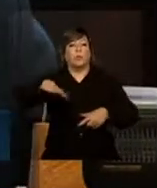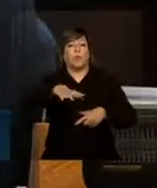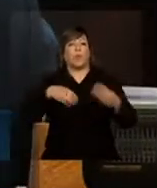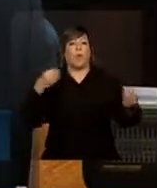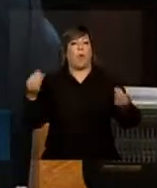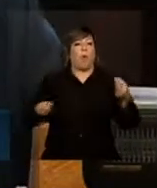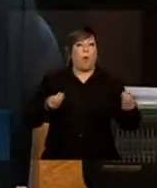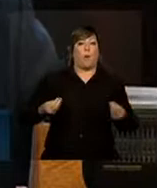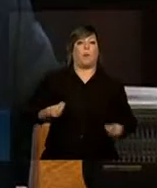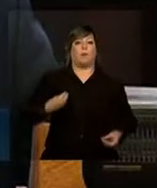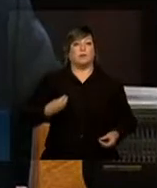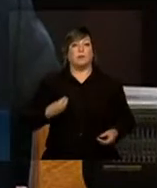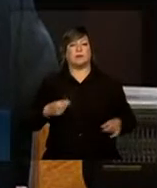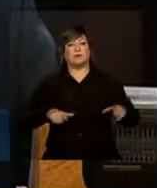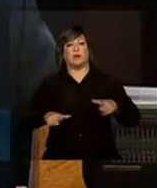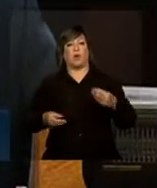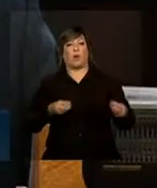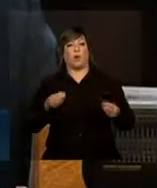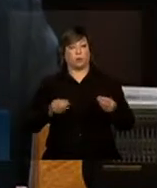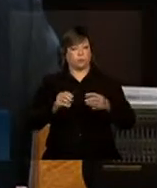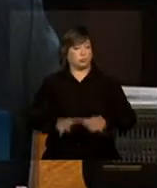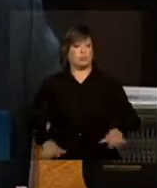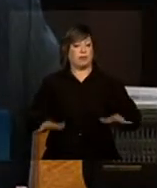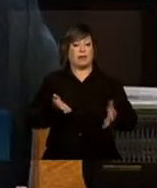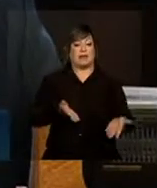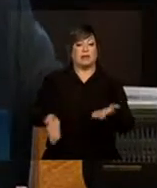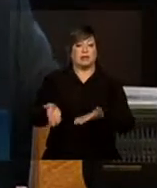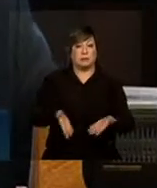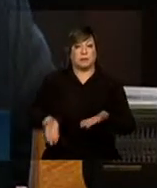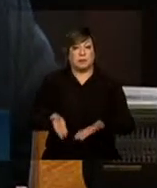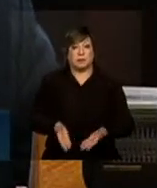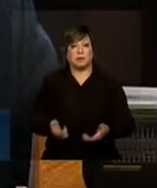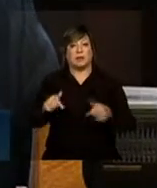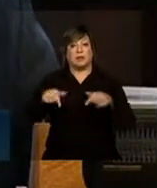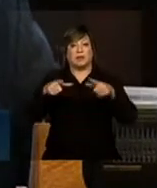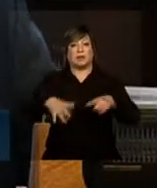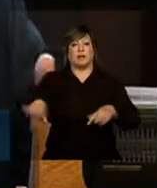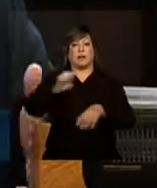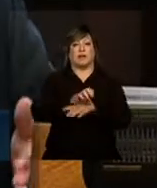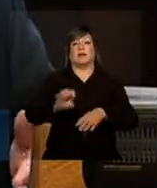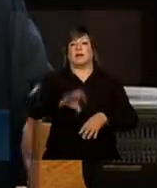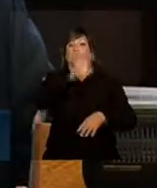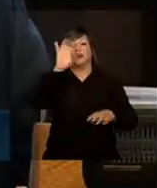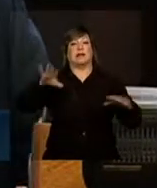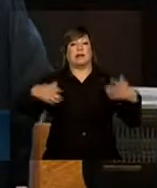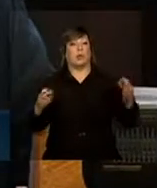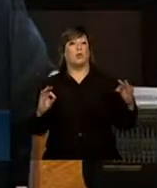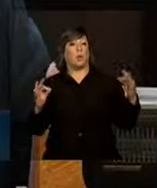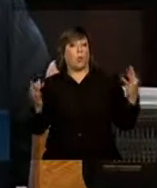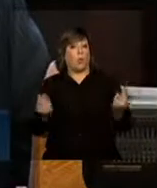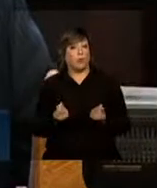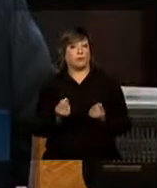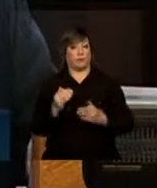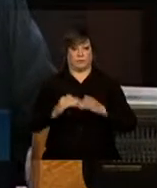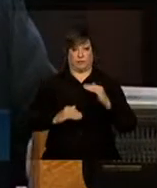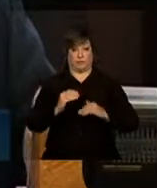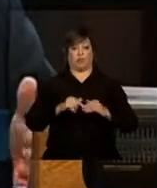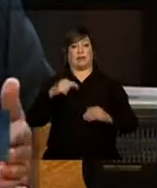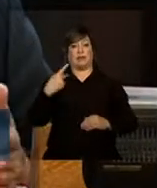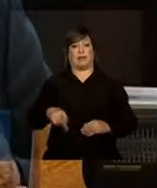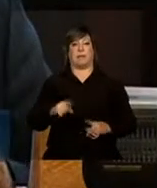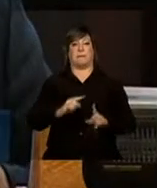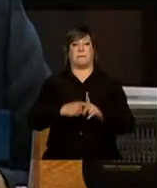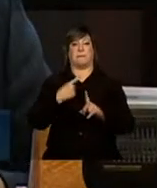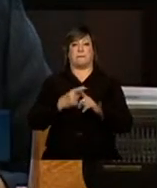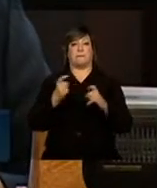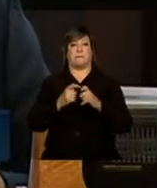como que funciona todo o fluxo de atendimento naqueles estados. Então, todos os profissionais do Mais Médicos que têm